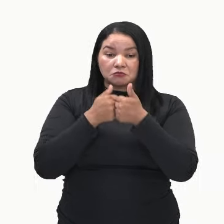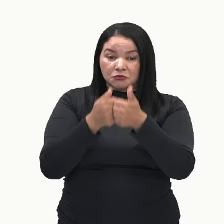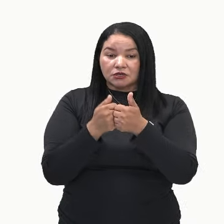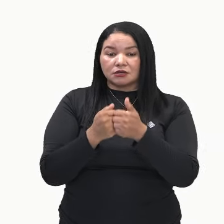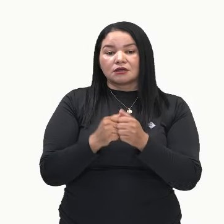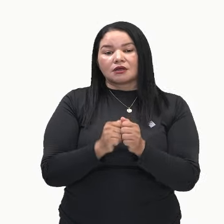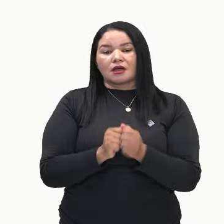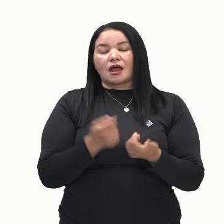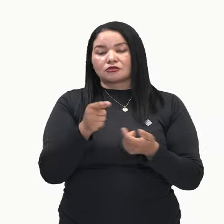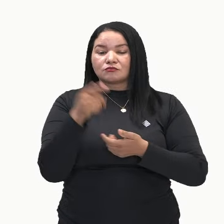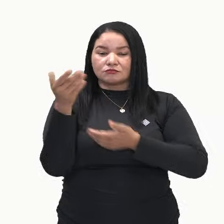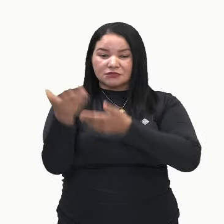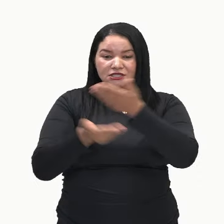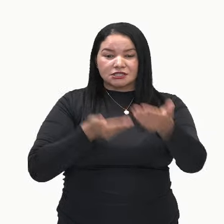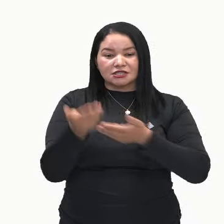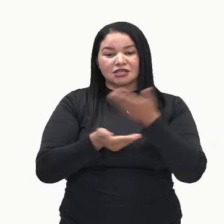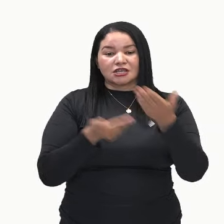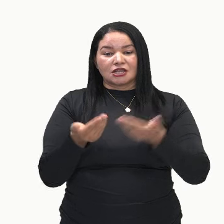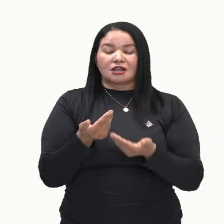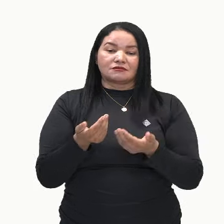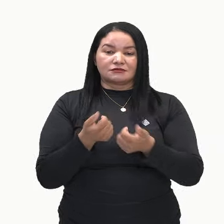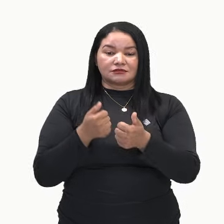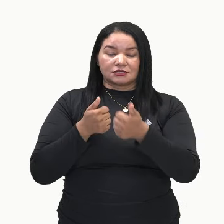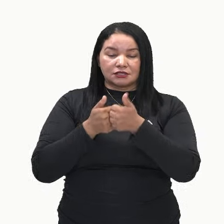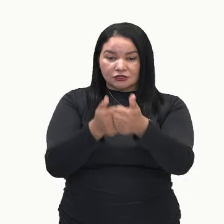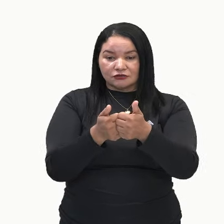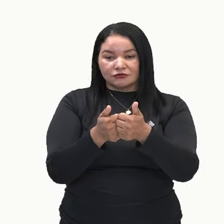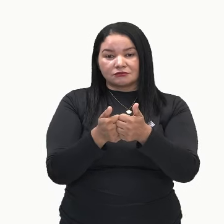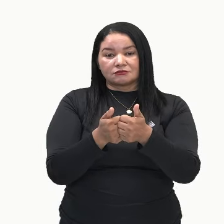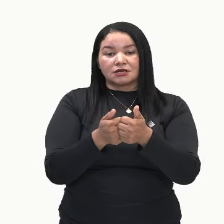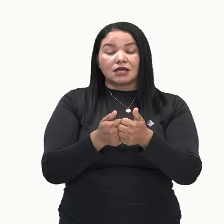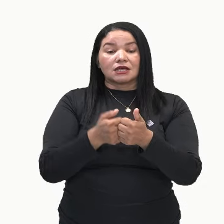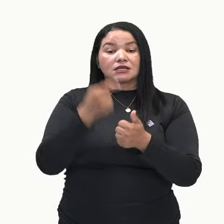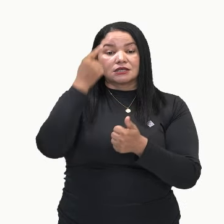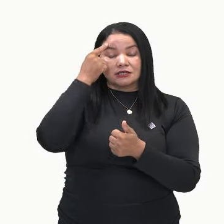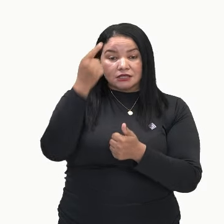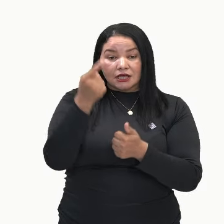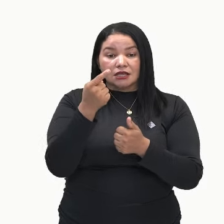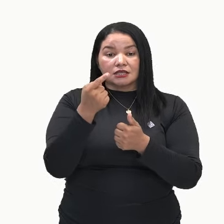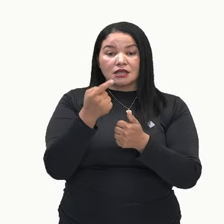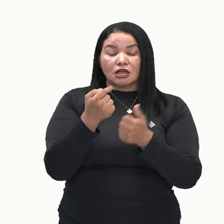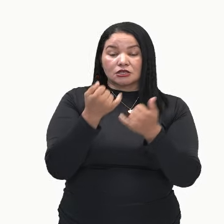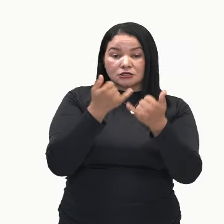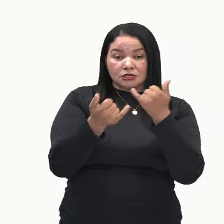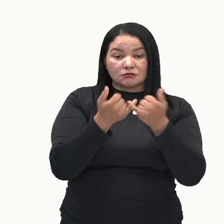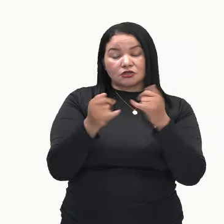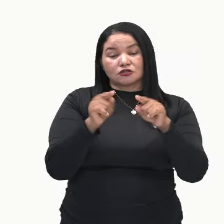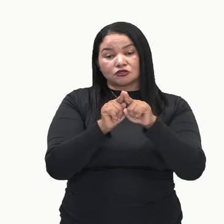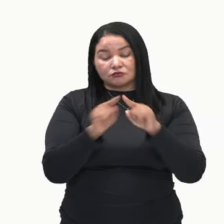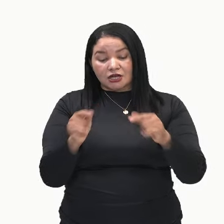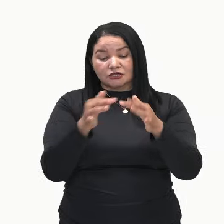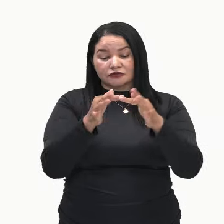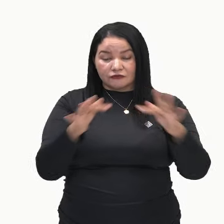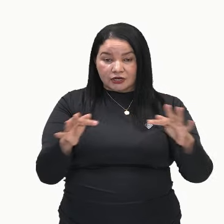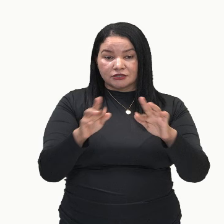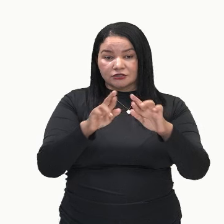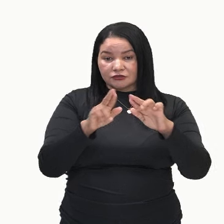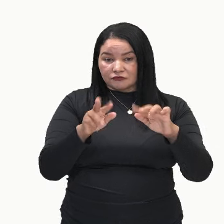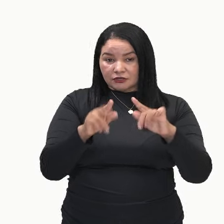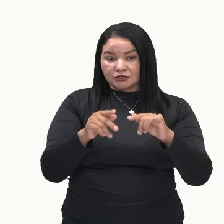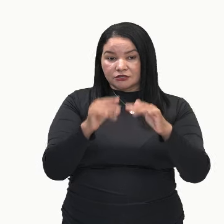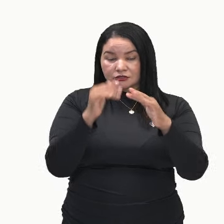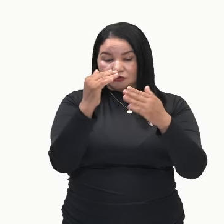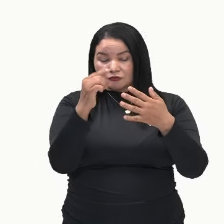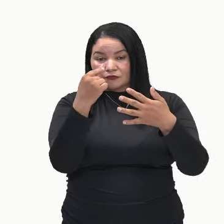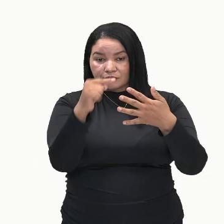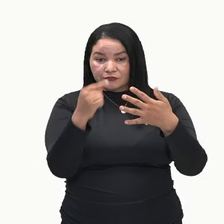uma mesma ideia, mas nos diferentes tipos de frases. Então, a gente viu um pouquinho sobre